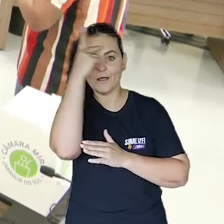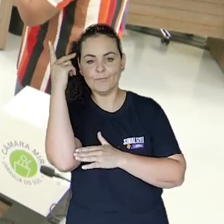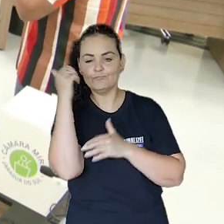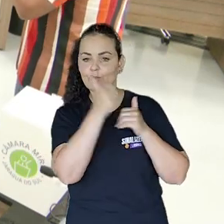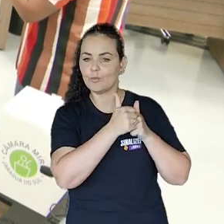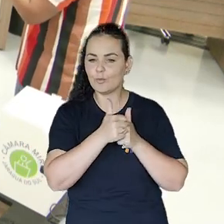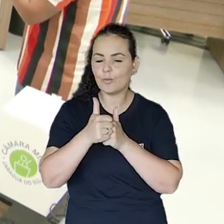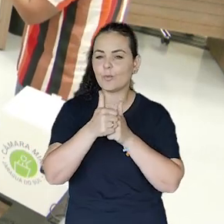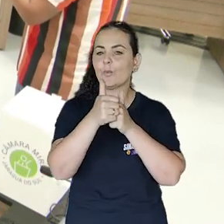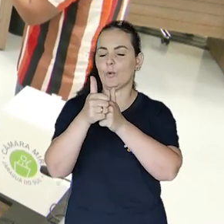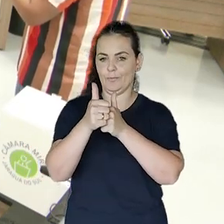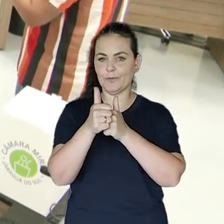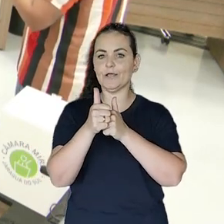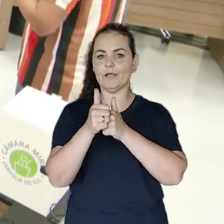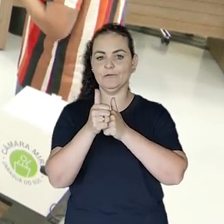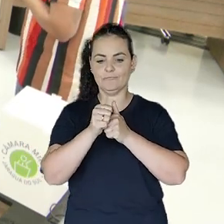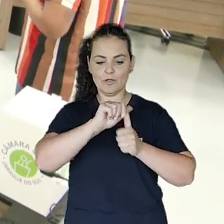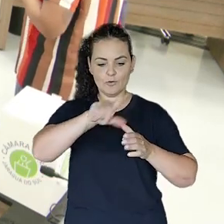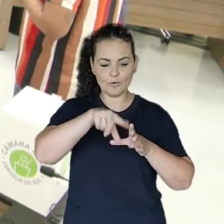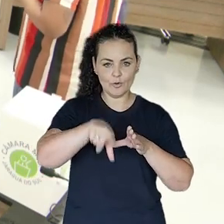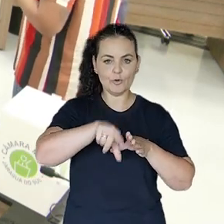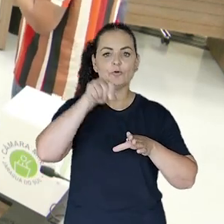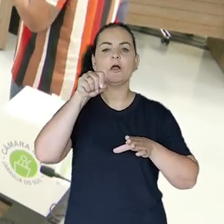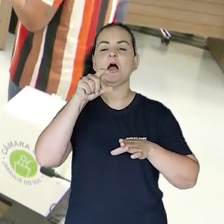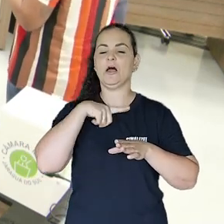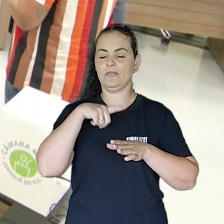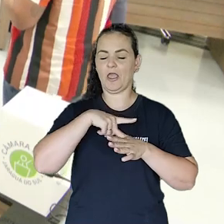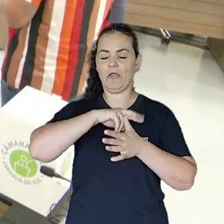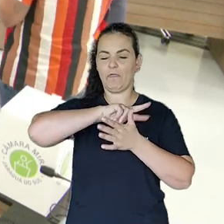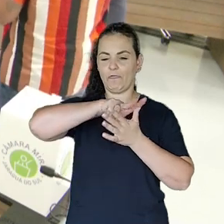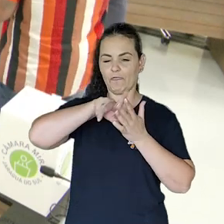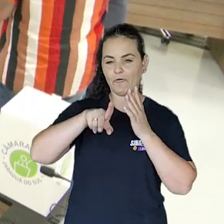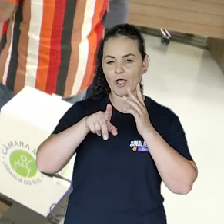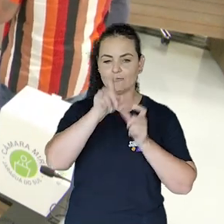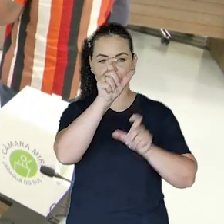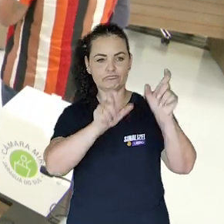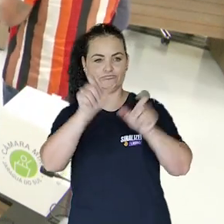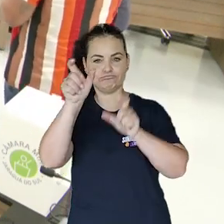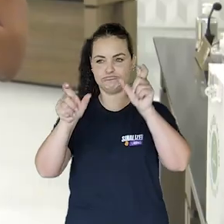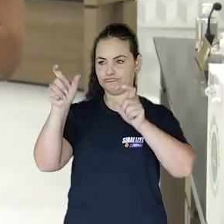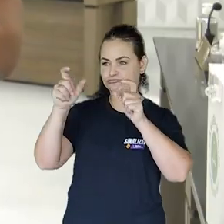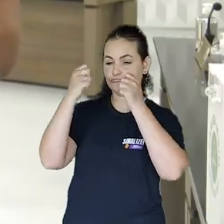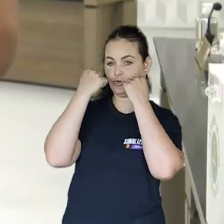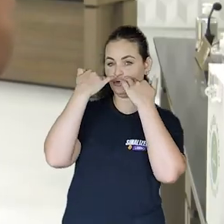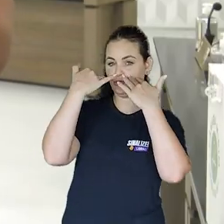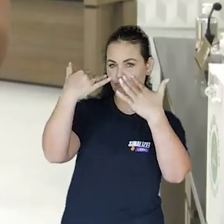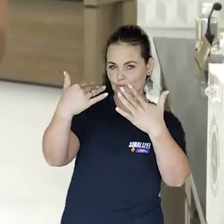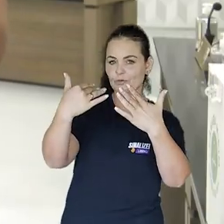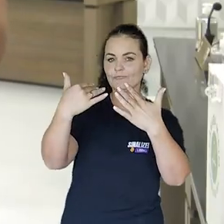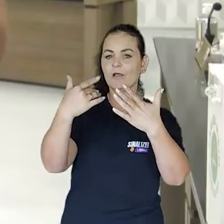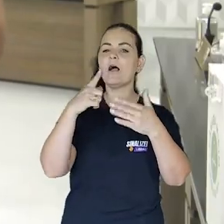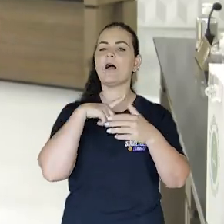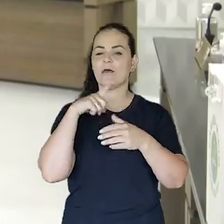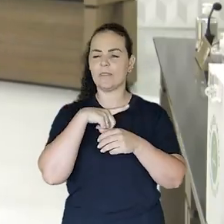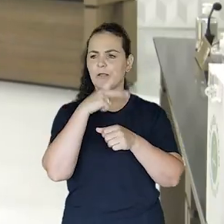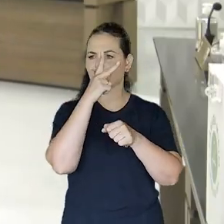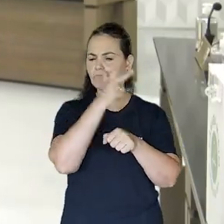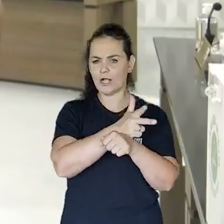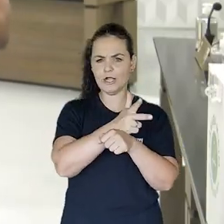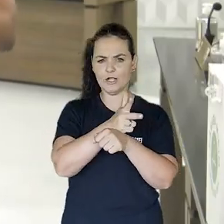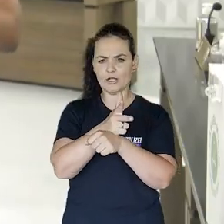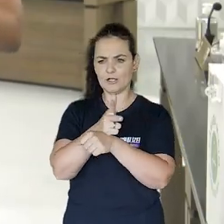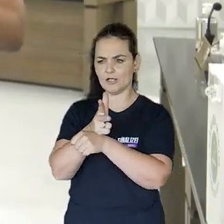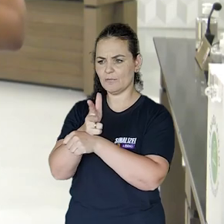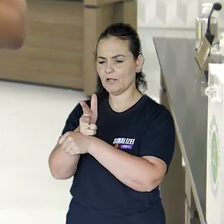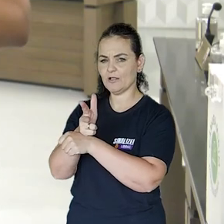Isso mesmo, então nós temos uma plateia aqui e também nós temos uma câmera, Joel, se eu não estou enganado, uma